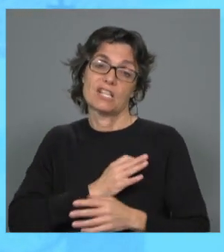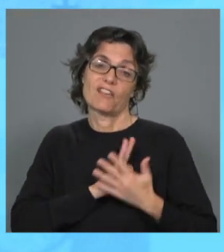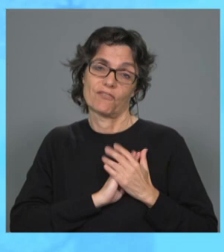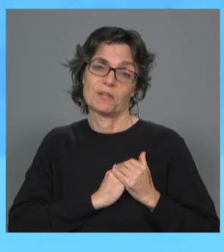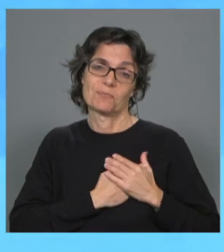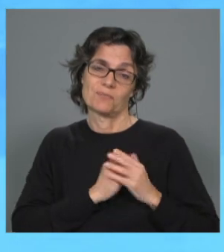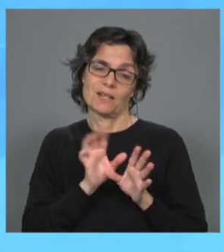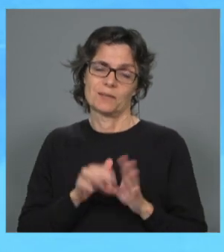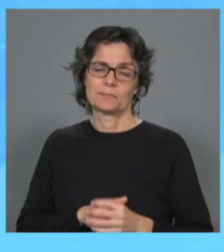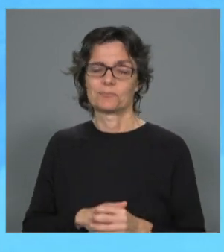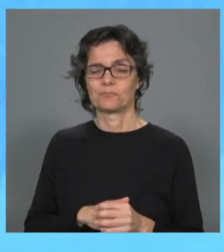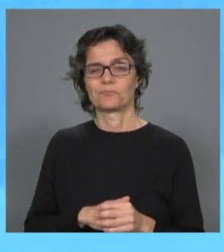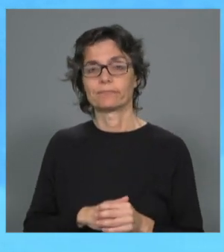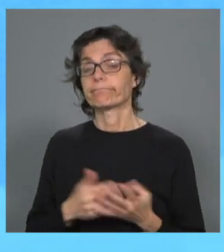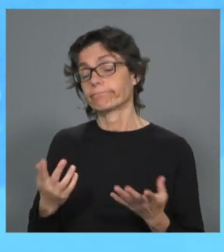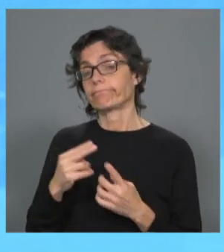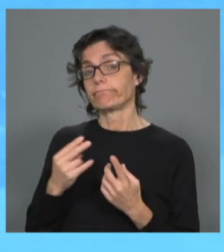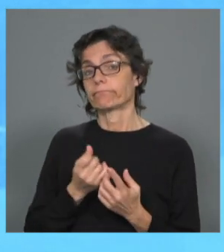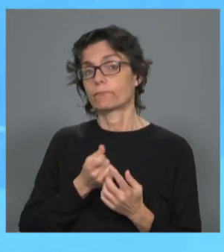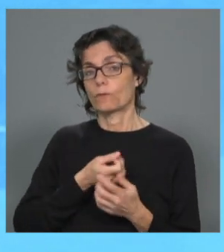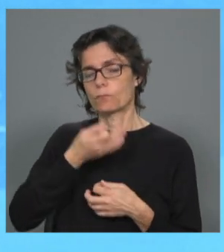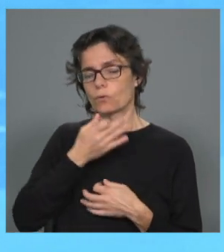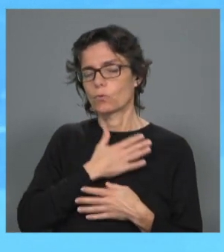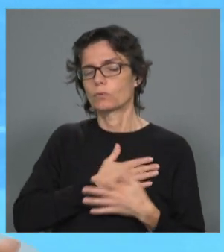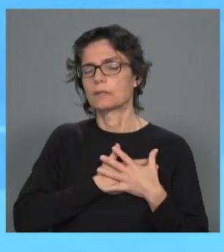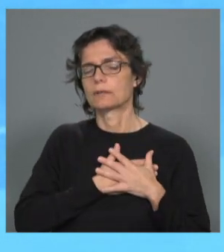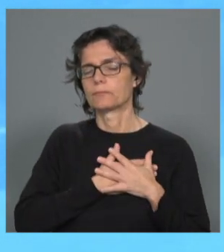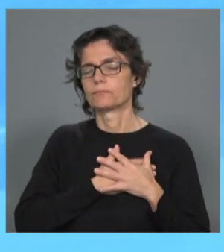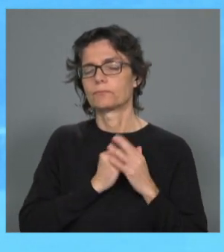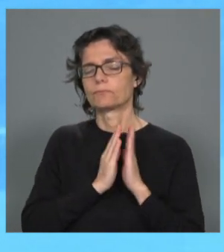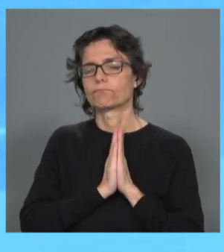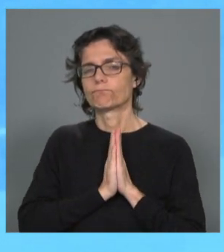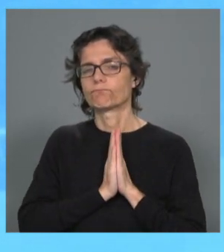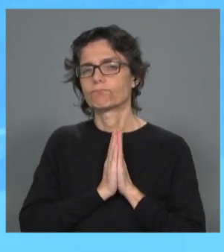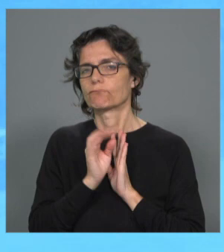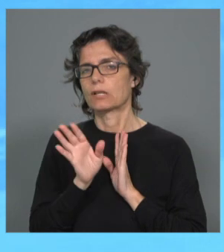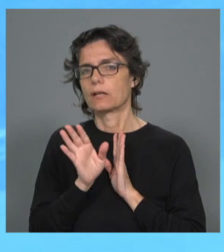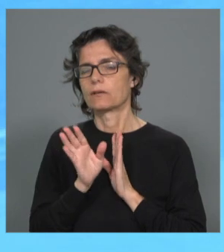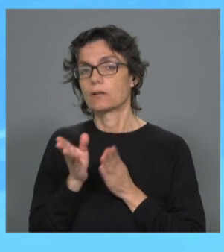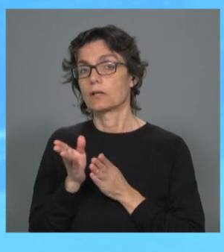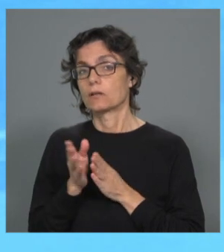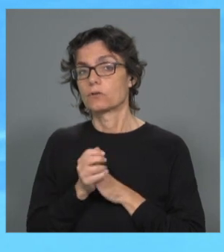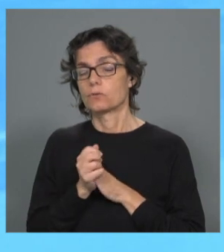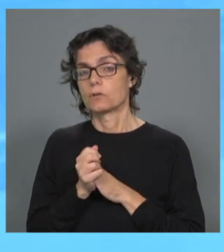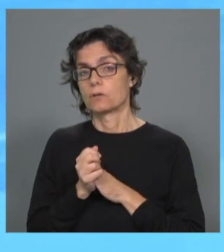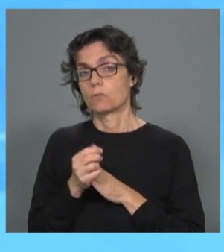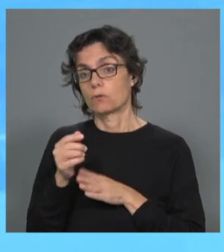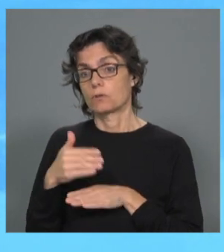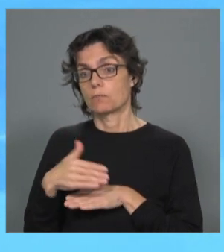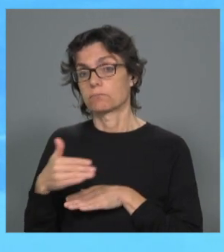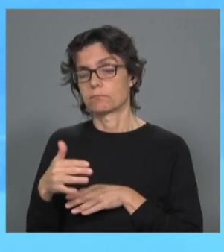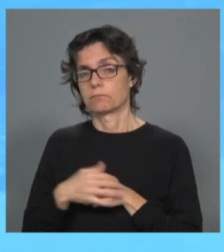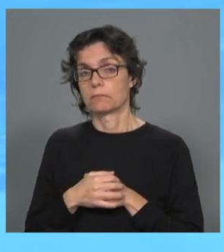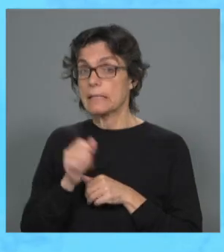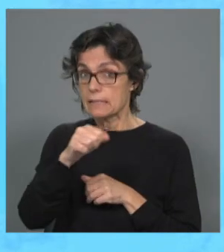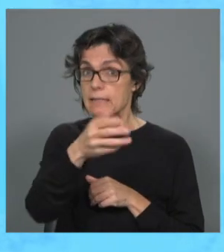crente que muito ajuda, acredito, a vivência dessa fase, de uma fase da vida, e nomeadamente do sofrimento. E que o Papa toca